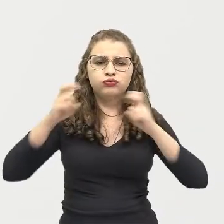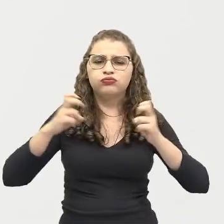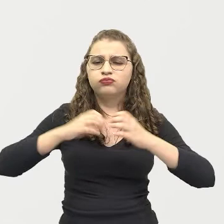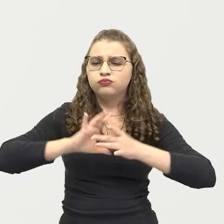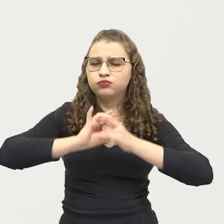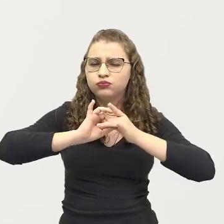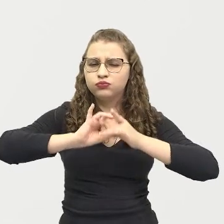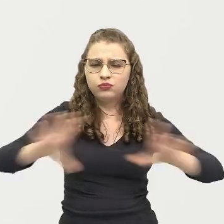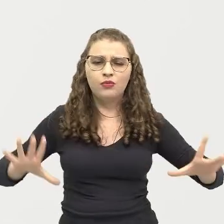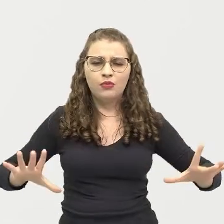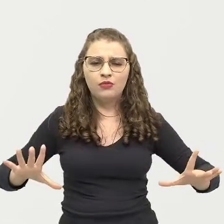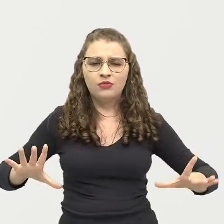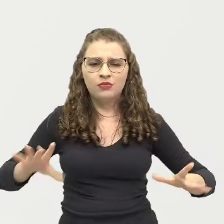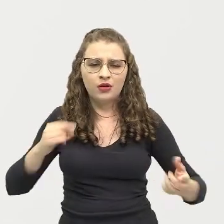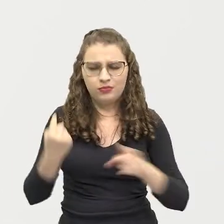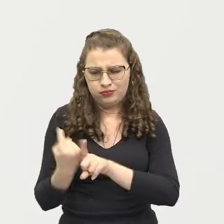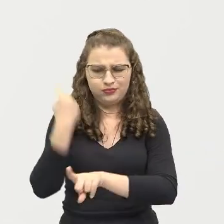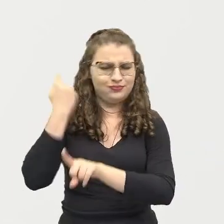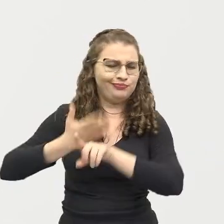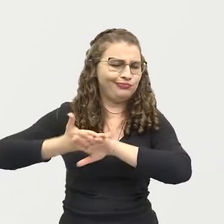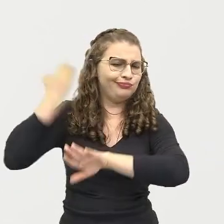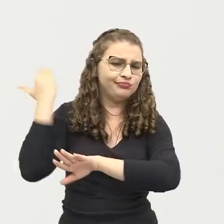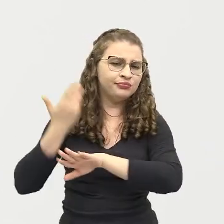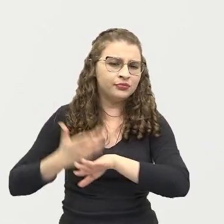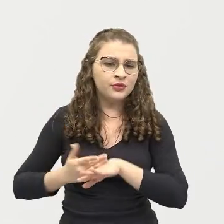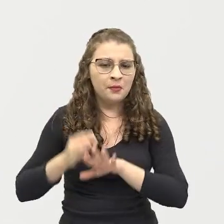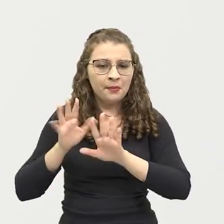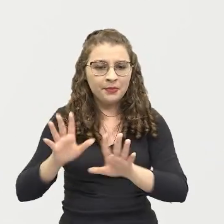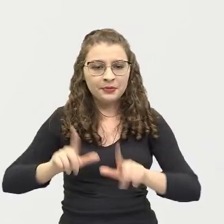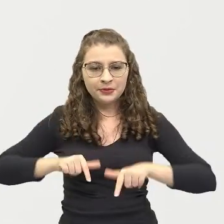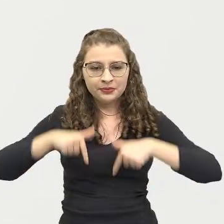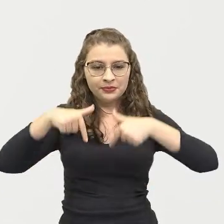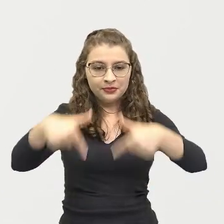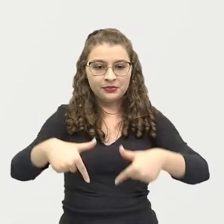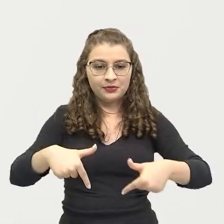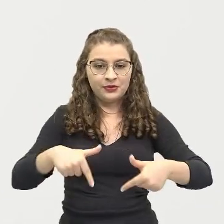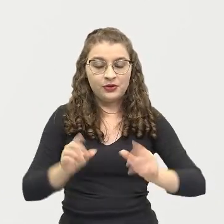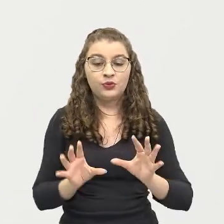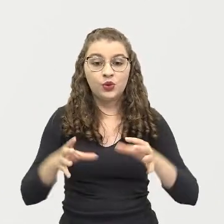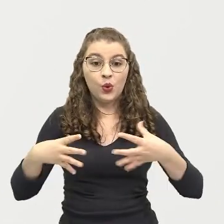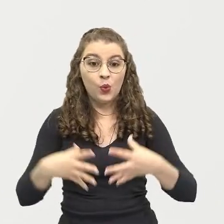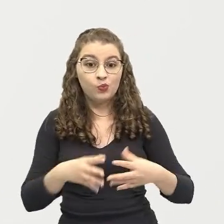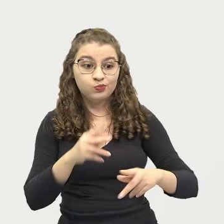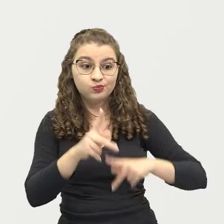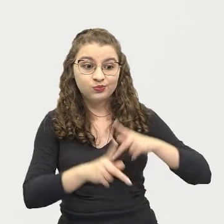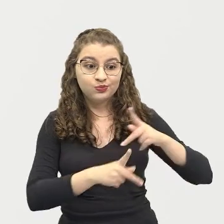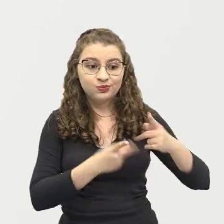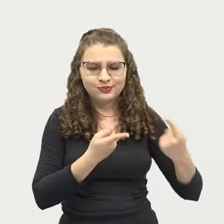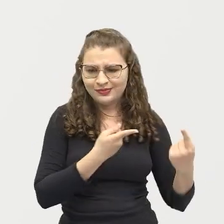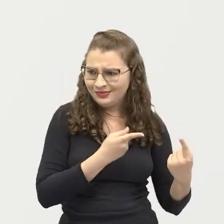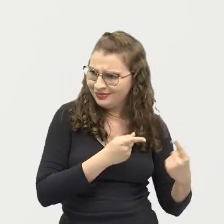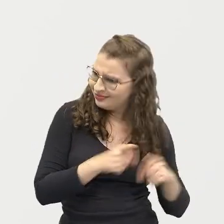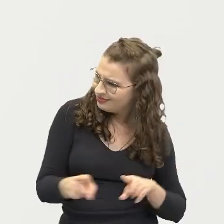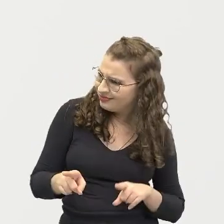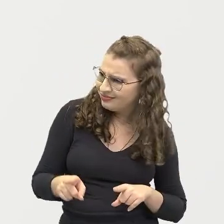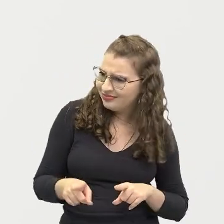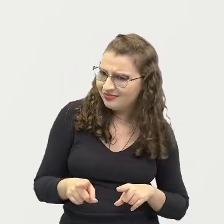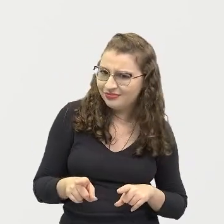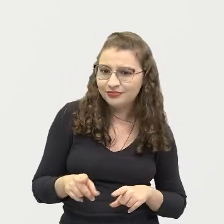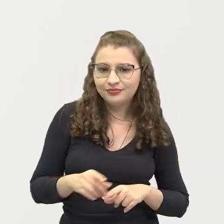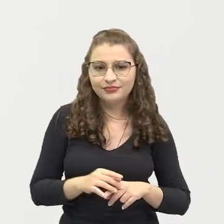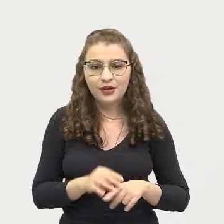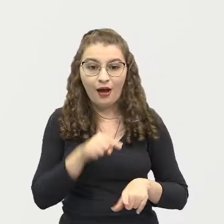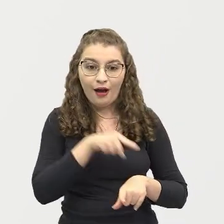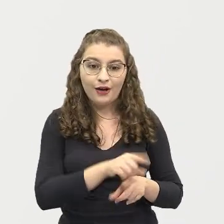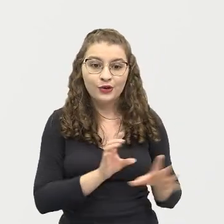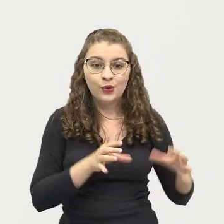se revoltavam contra modelos do passado, enfrentavam heroicamente a resistência de um público que cultivava esses